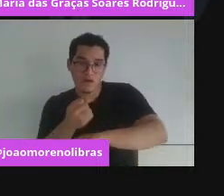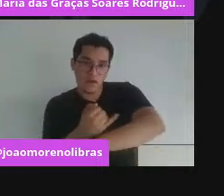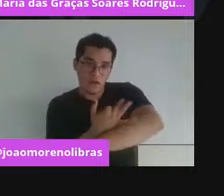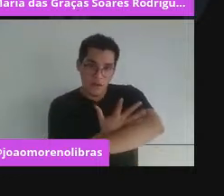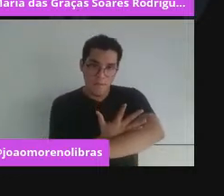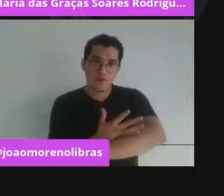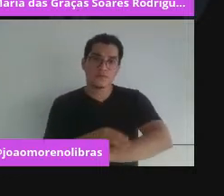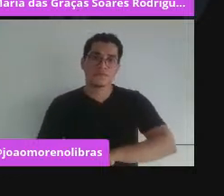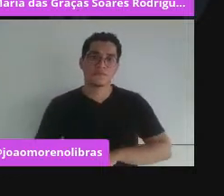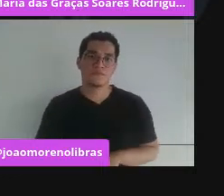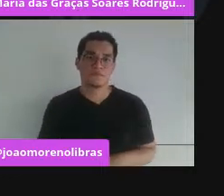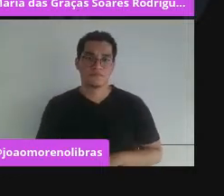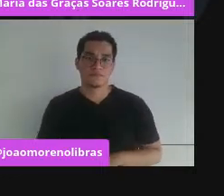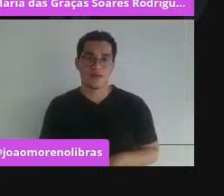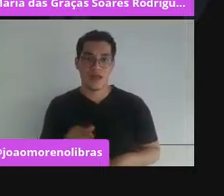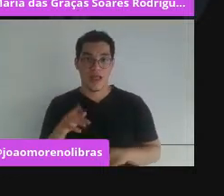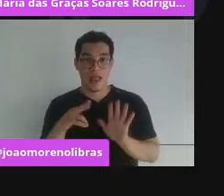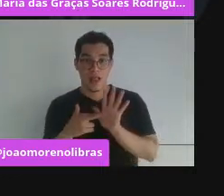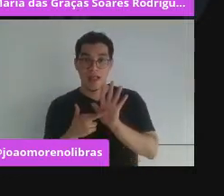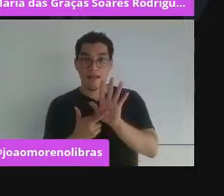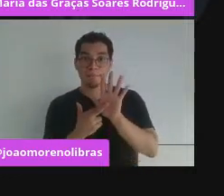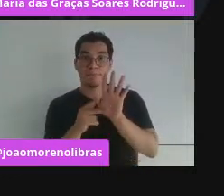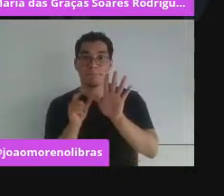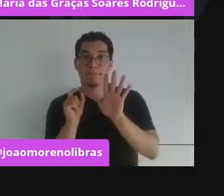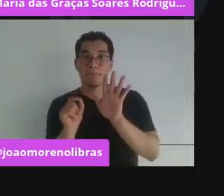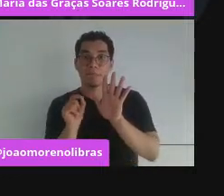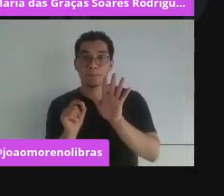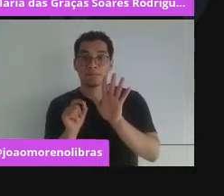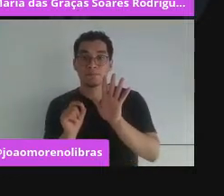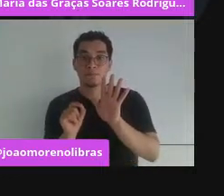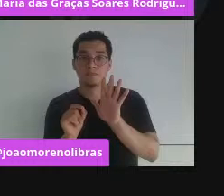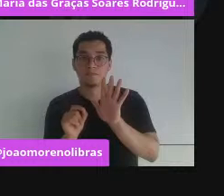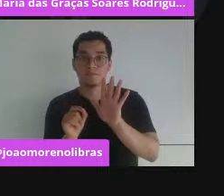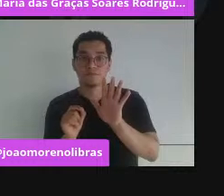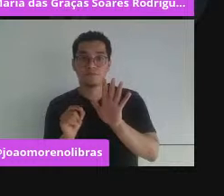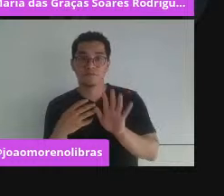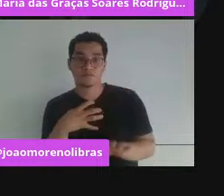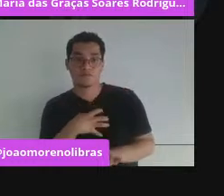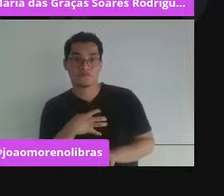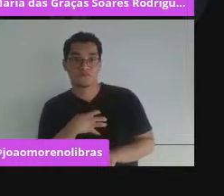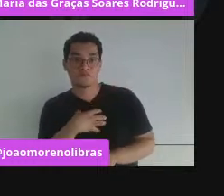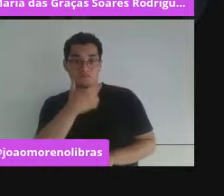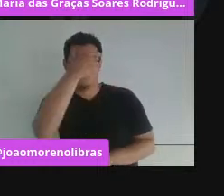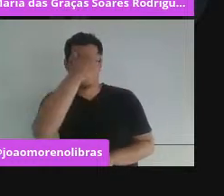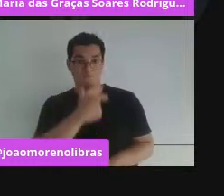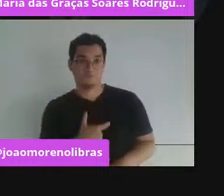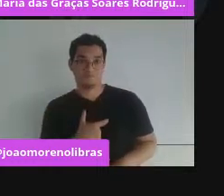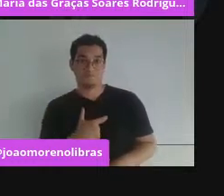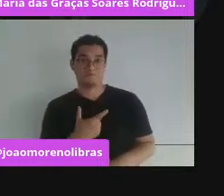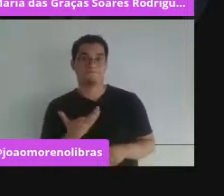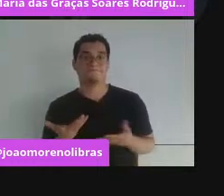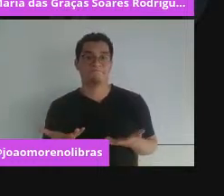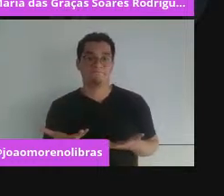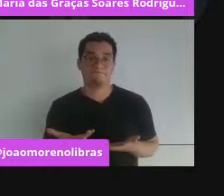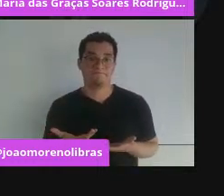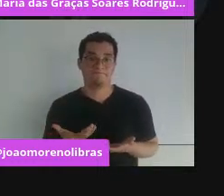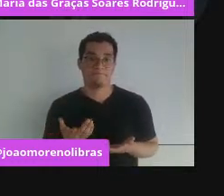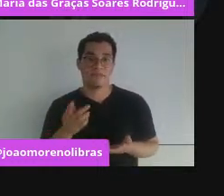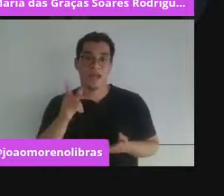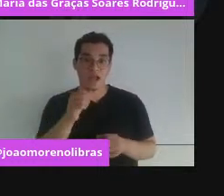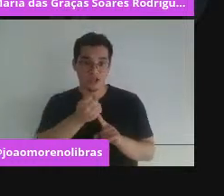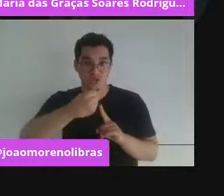a emoção é a representação que se faz da situação, fundamentando-se na variável sociocultural. O